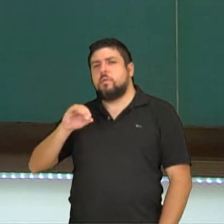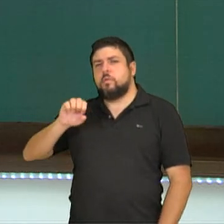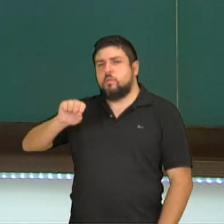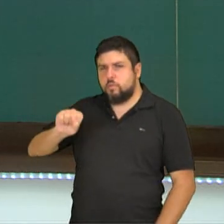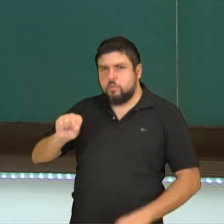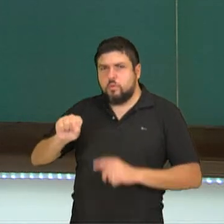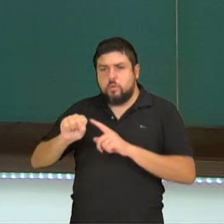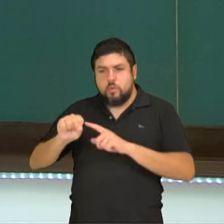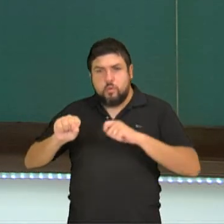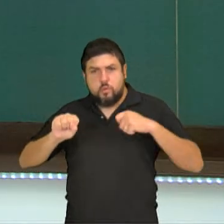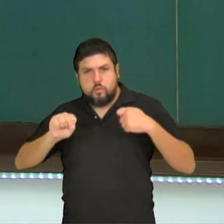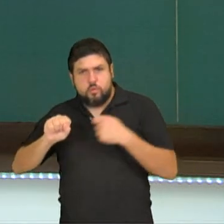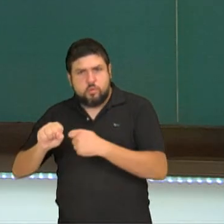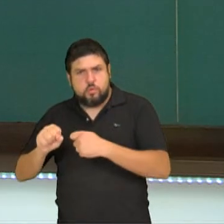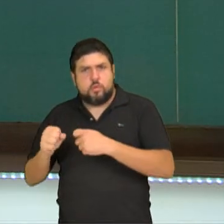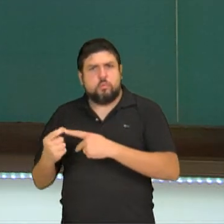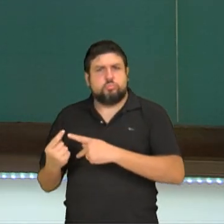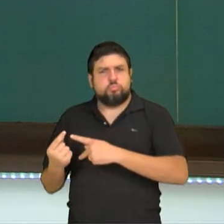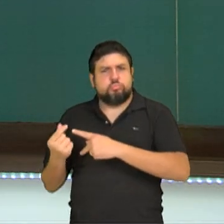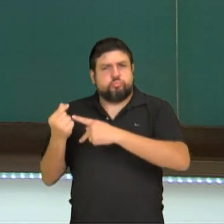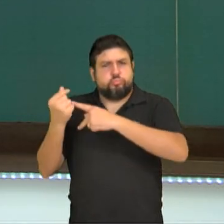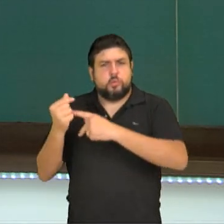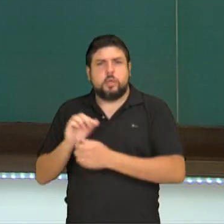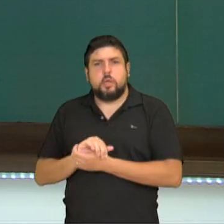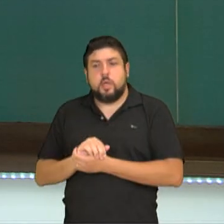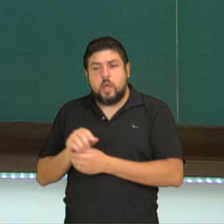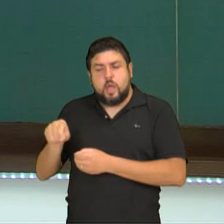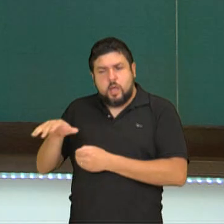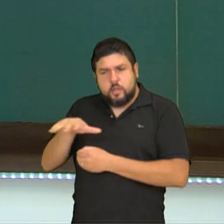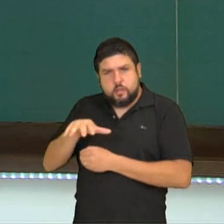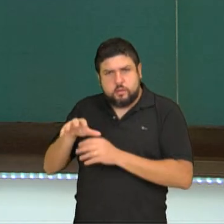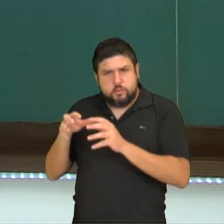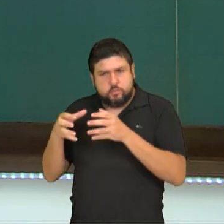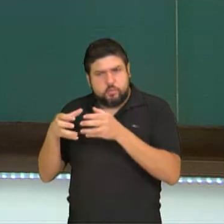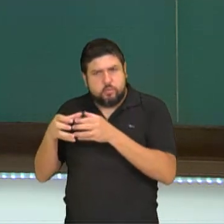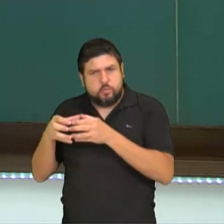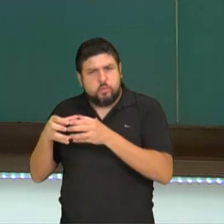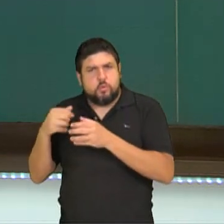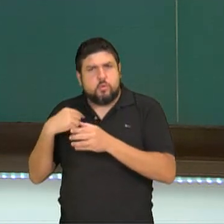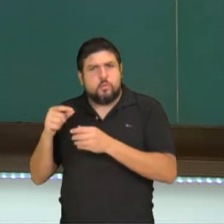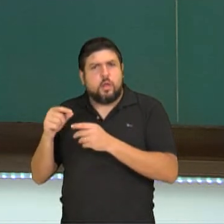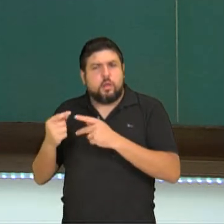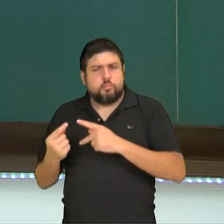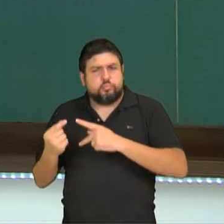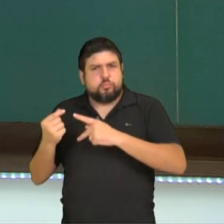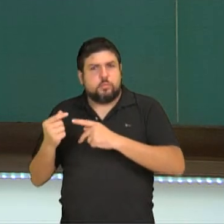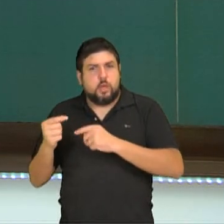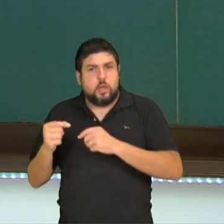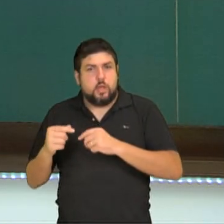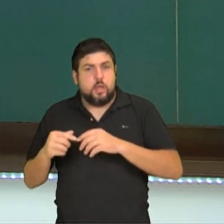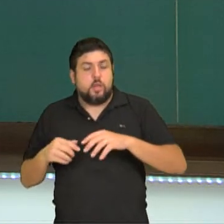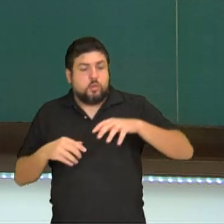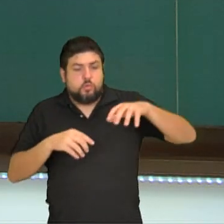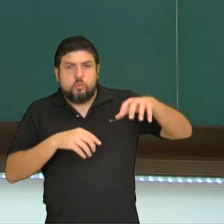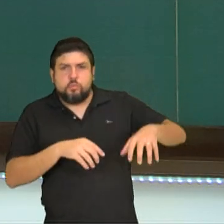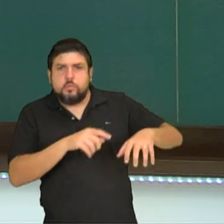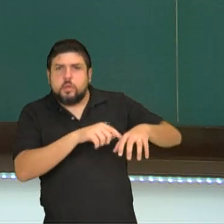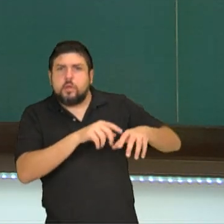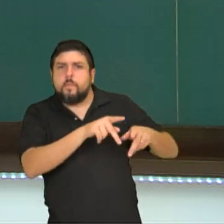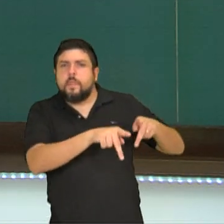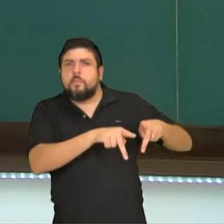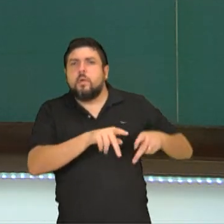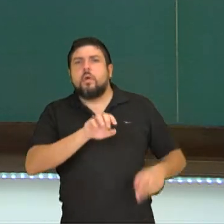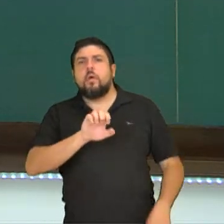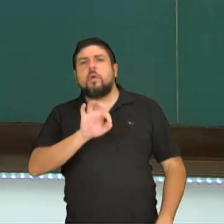primeiras famílias de Roma, acerca do domínio etrusco. Roma, segundo a tradição, ela teve 7 reis e os 3